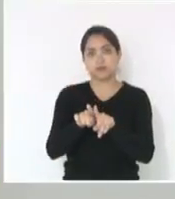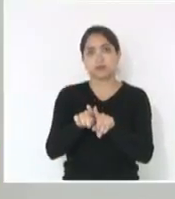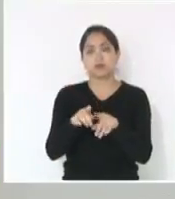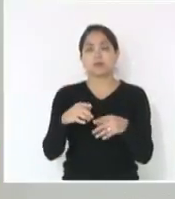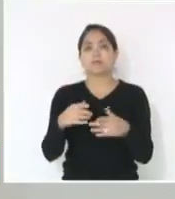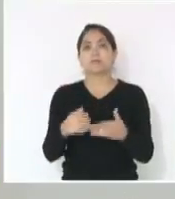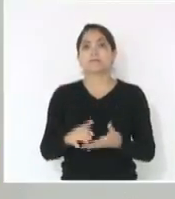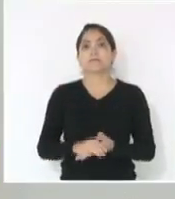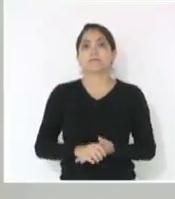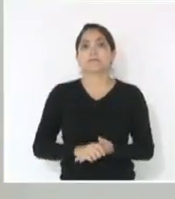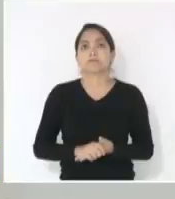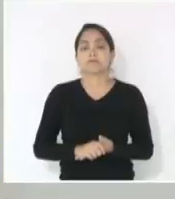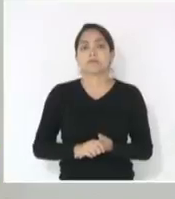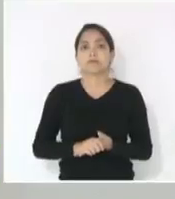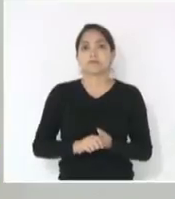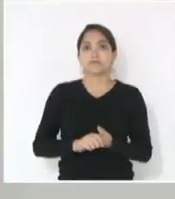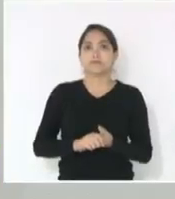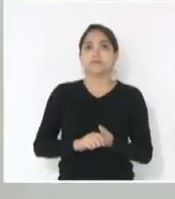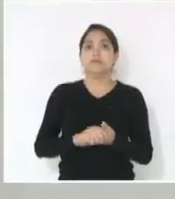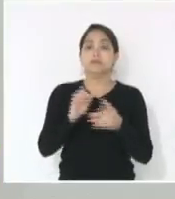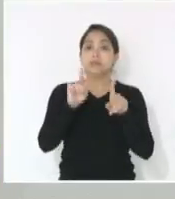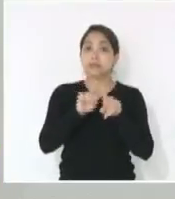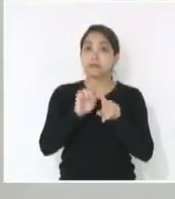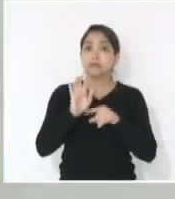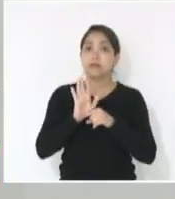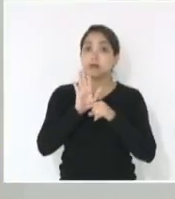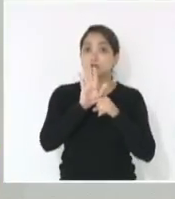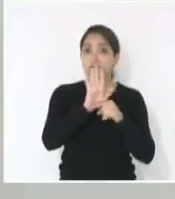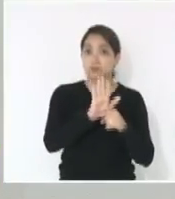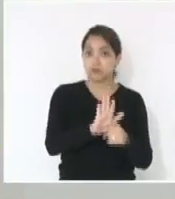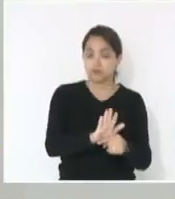que a reciclagem,